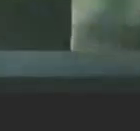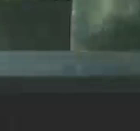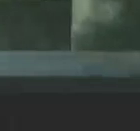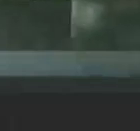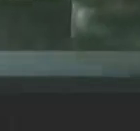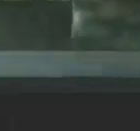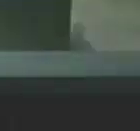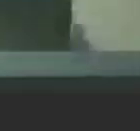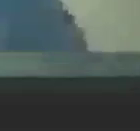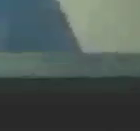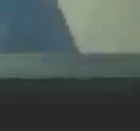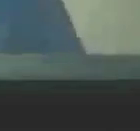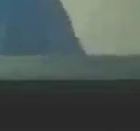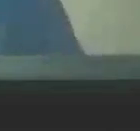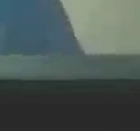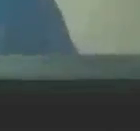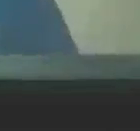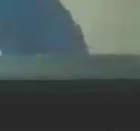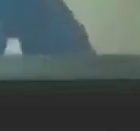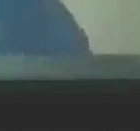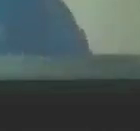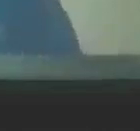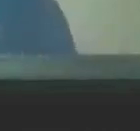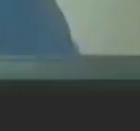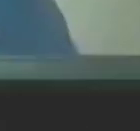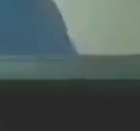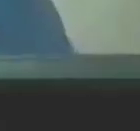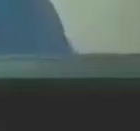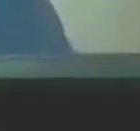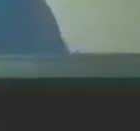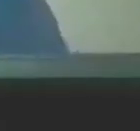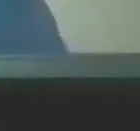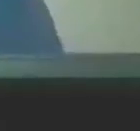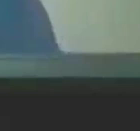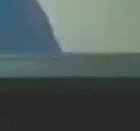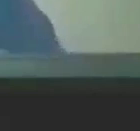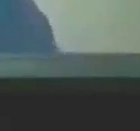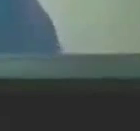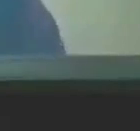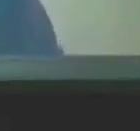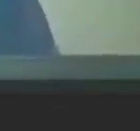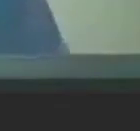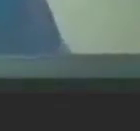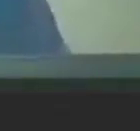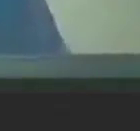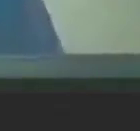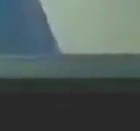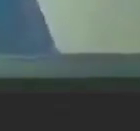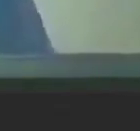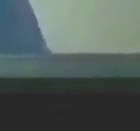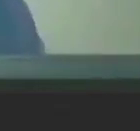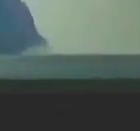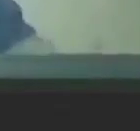a colocação dos pisos e a sala está pronta. Obrigado, Secretaria de Educação, por atender a reivindicação deste vereador. Nós